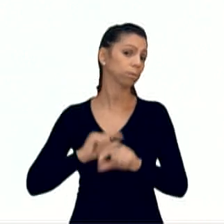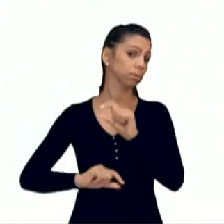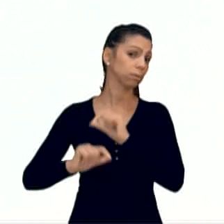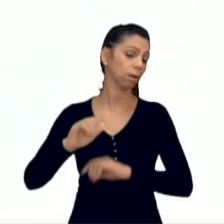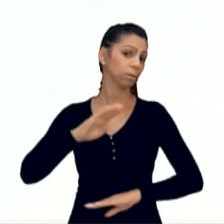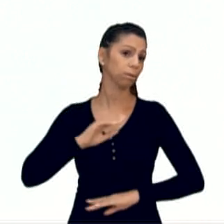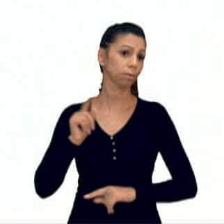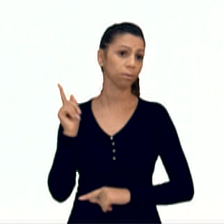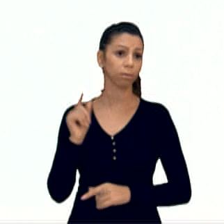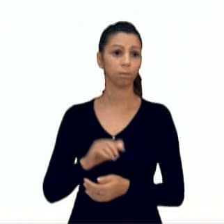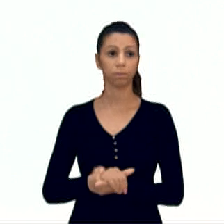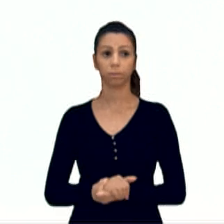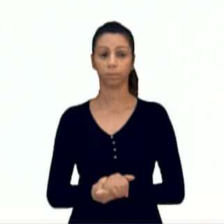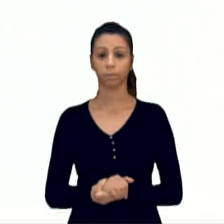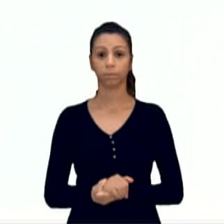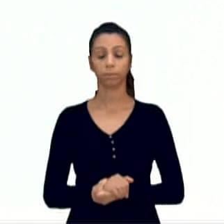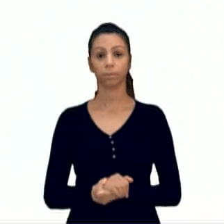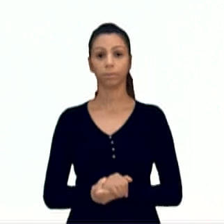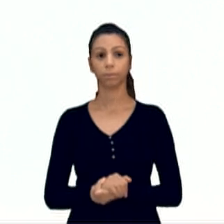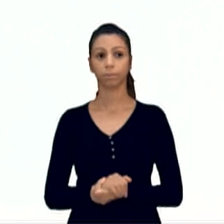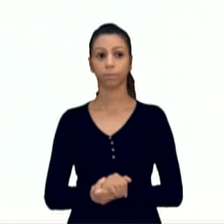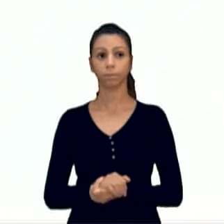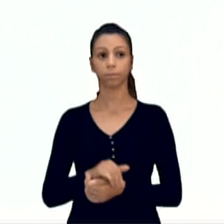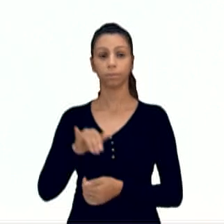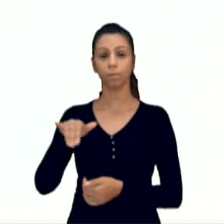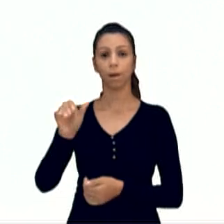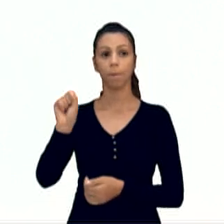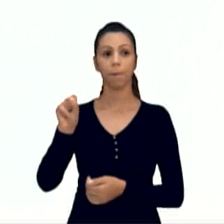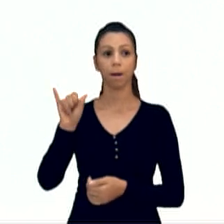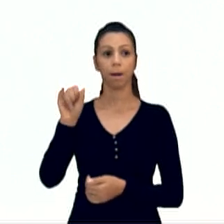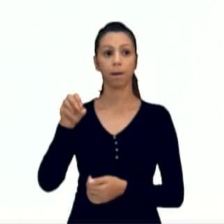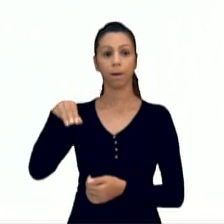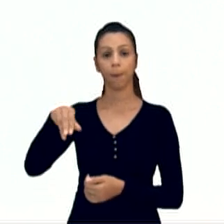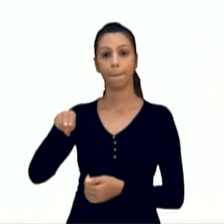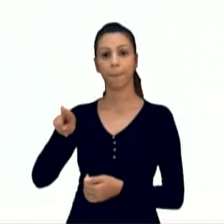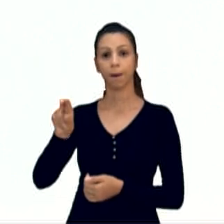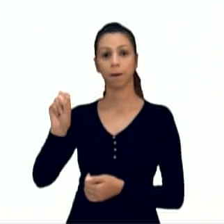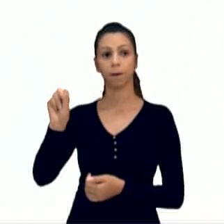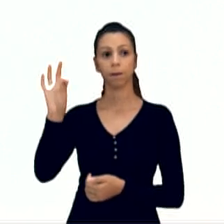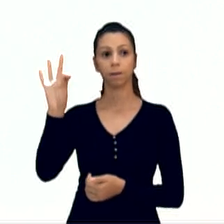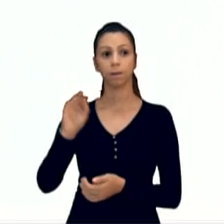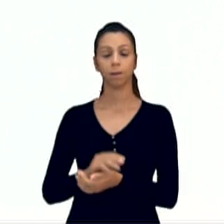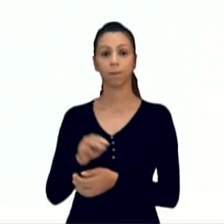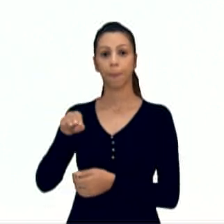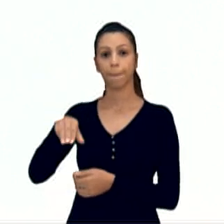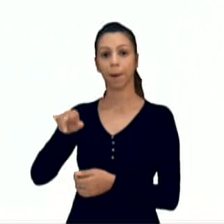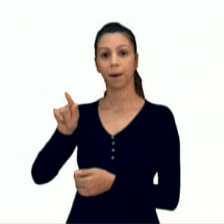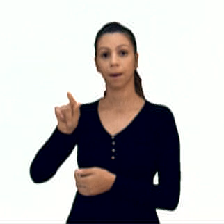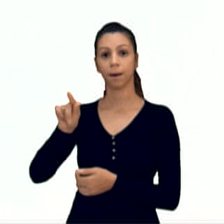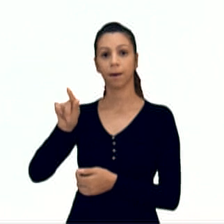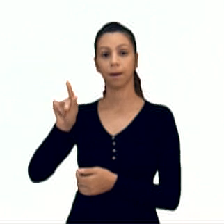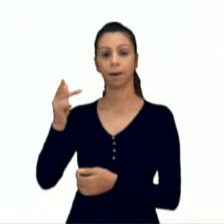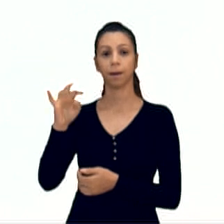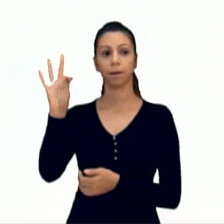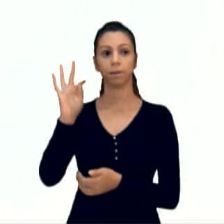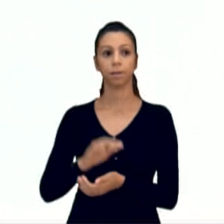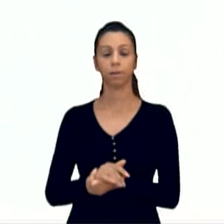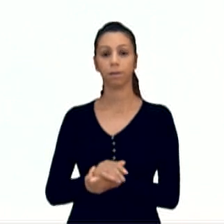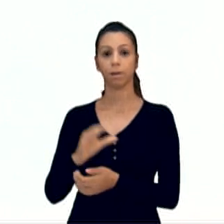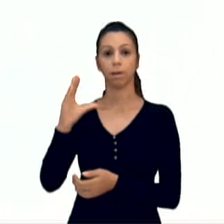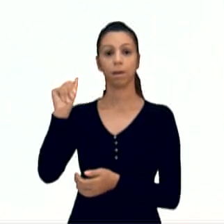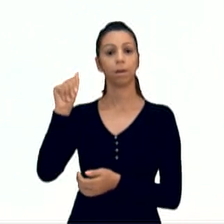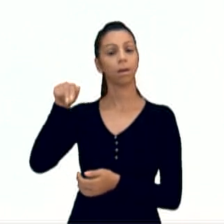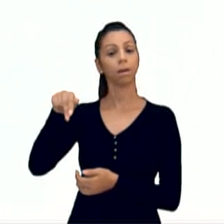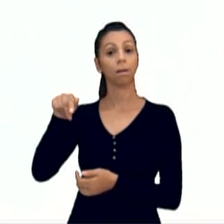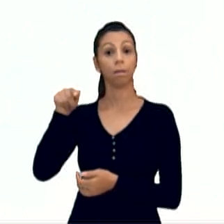situação? May, must, might ou can? Vejam que ali é uma obrigação, um dever usar